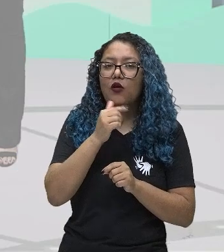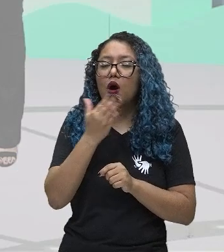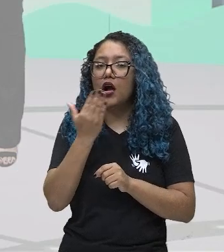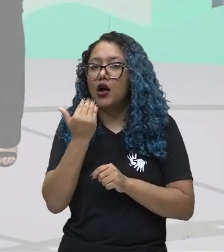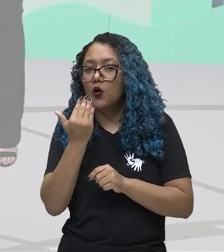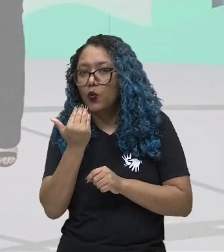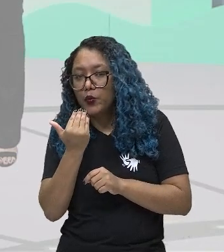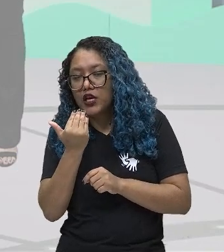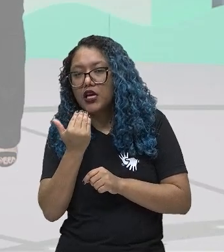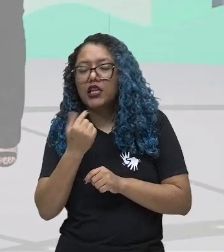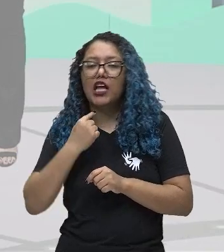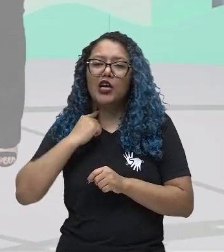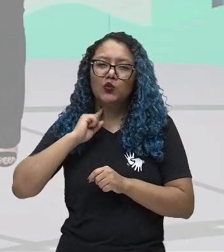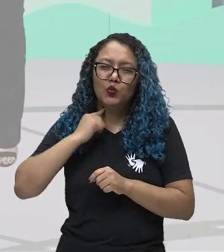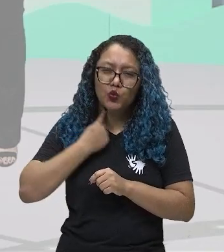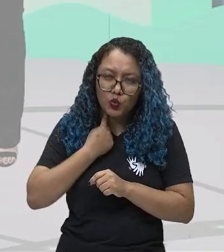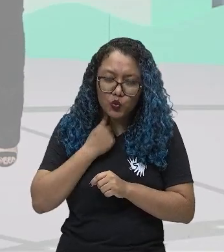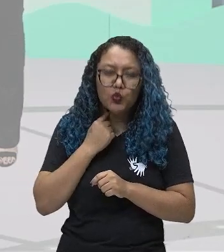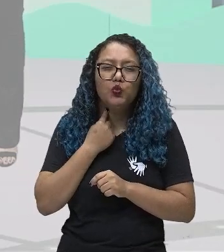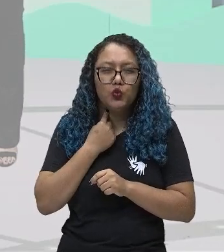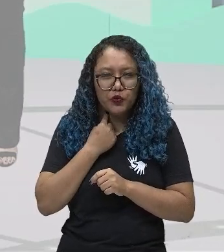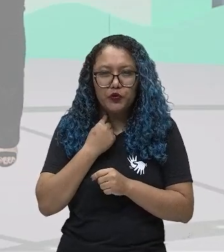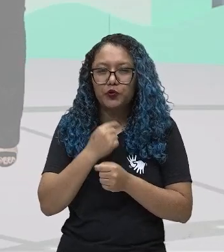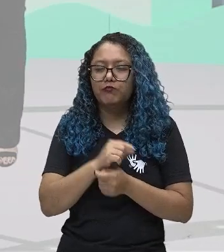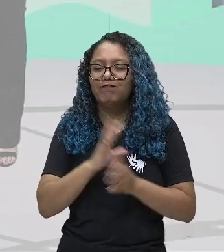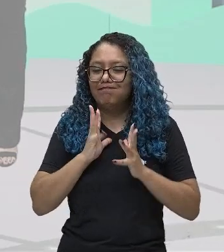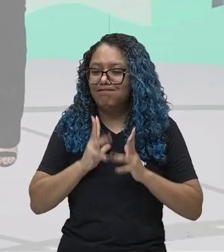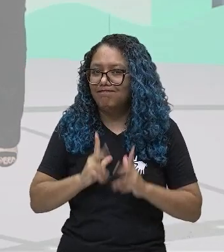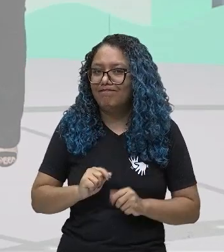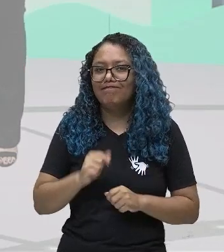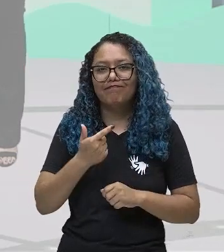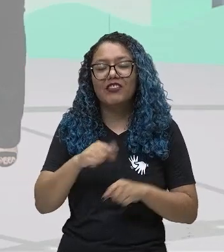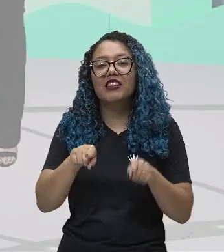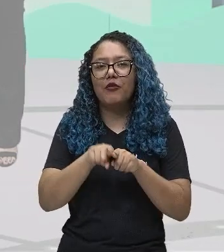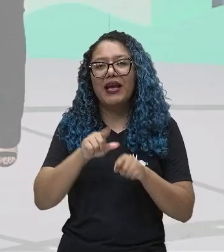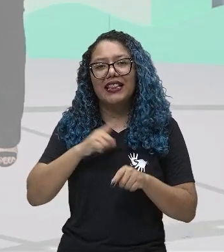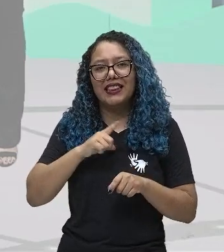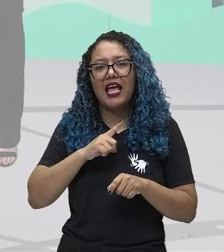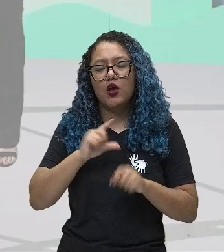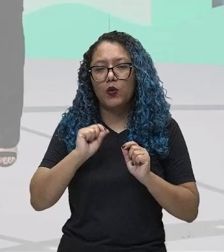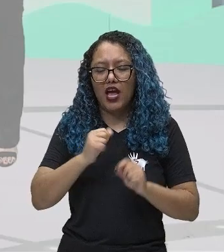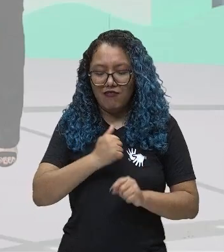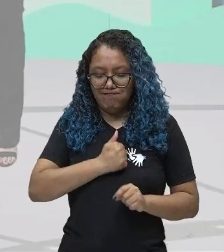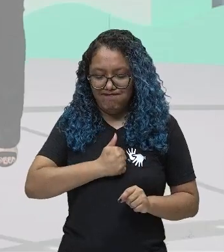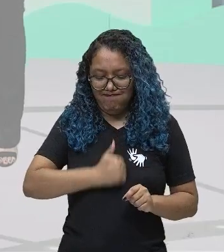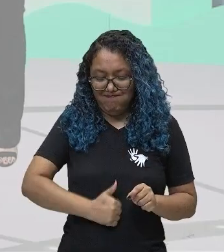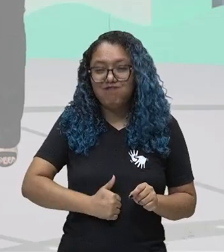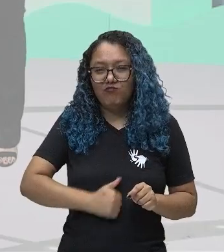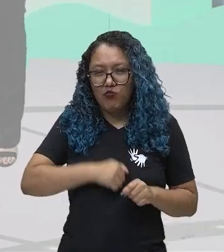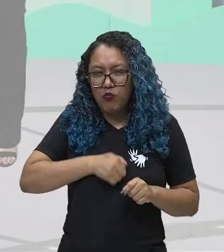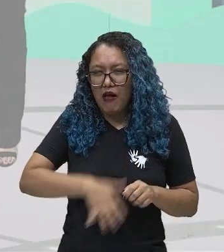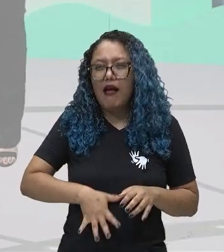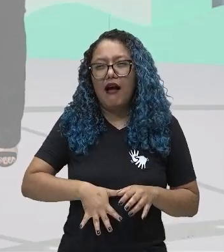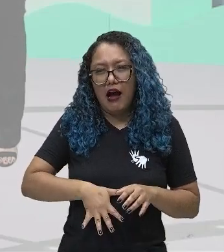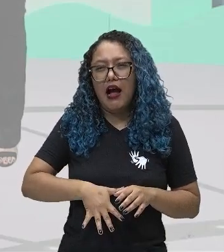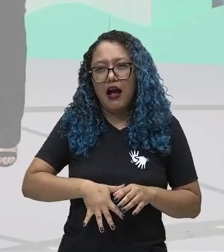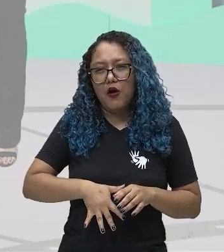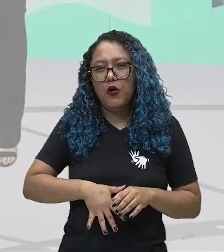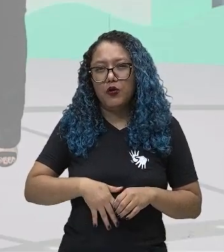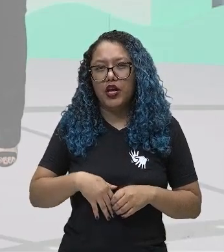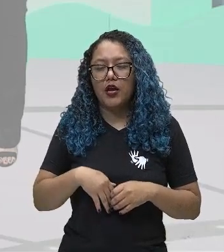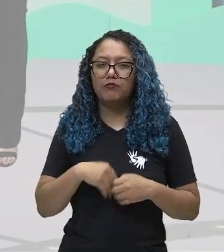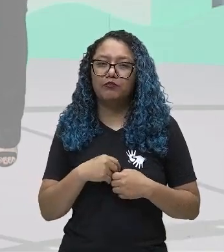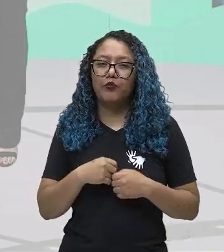É caracterizada também por uma diarreia intensa que leva a pessoa à morte por